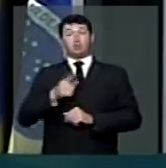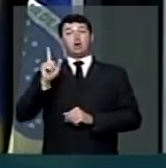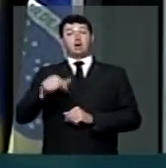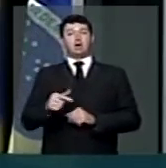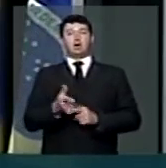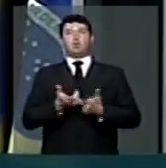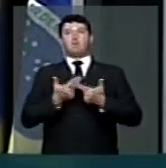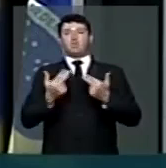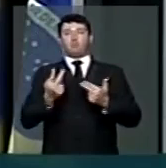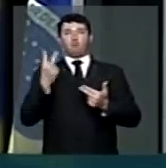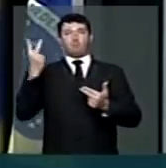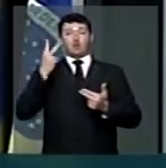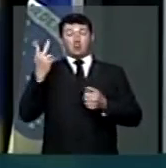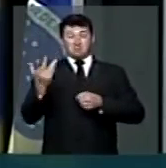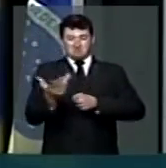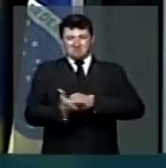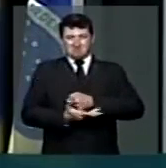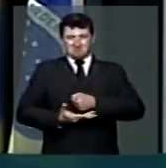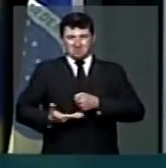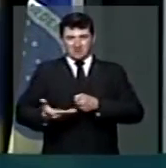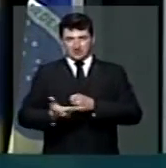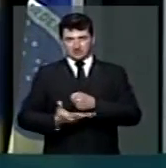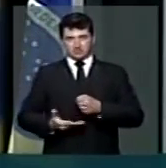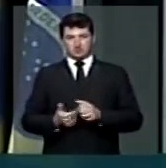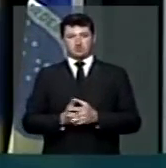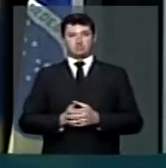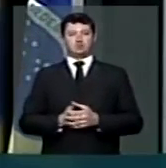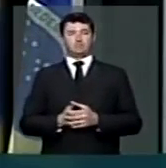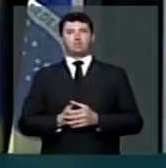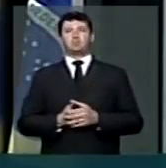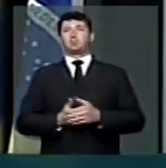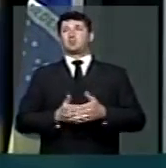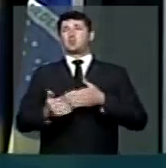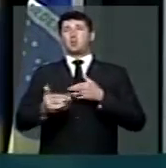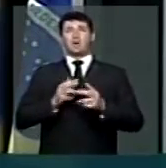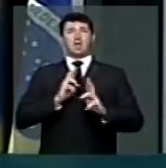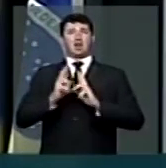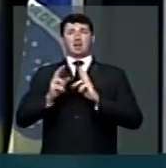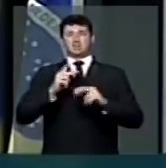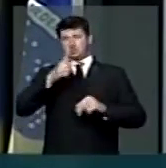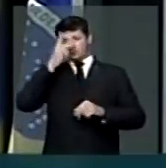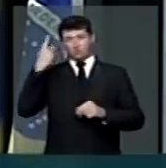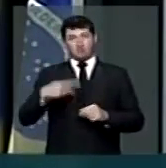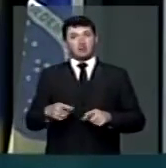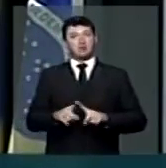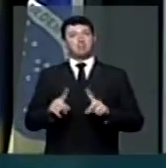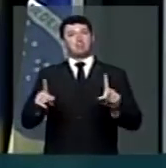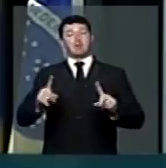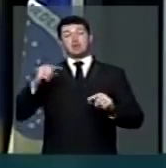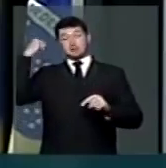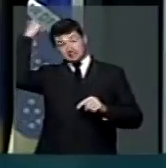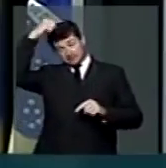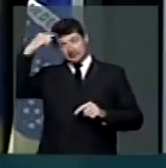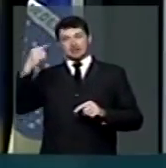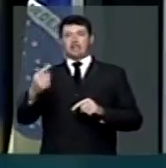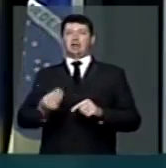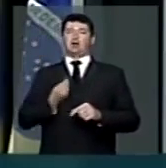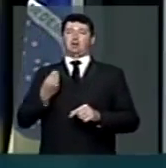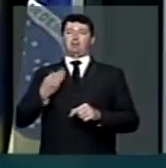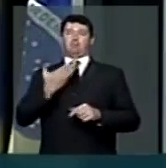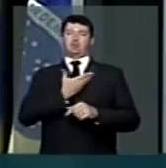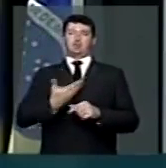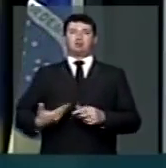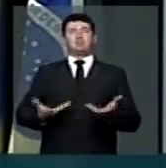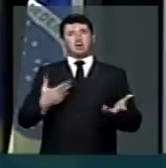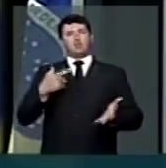princípio fundamental em todas as relações humanas, mas deve ser sagrado na vida pública. Portanto, eu